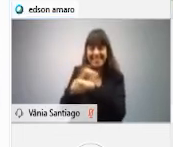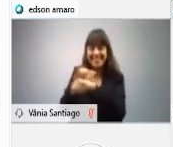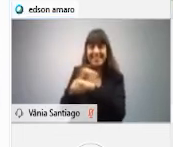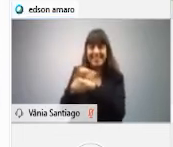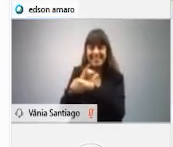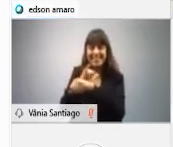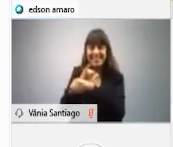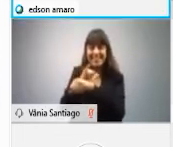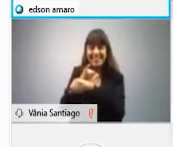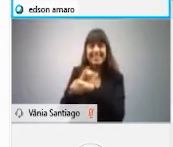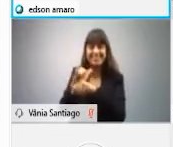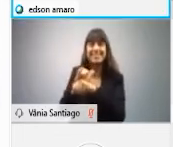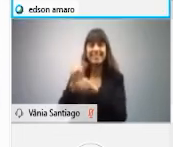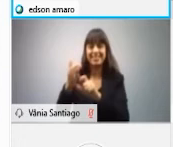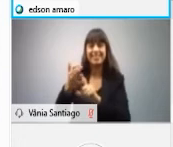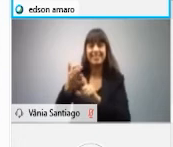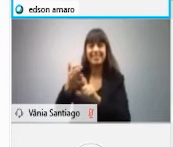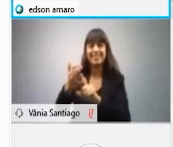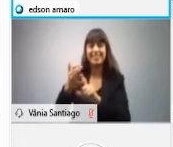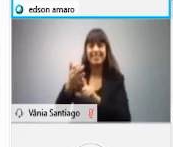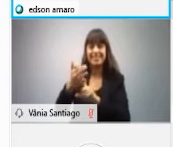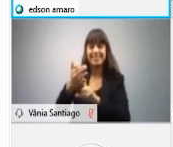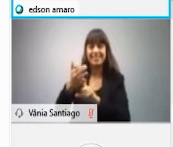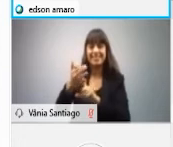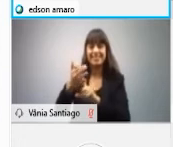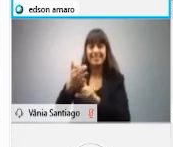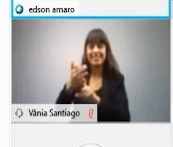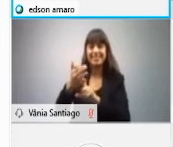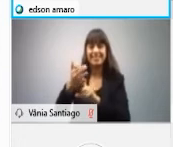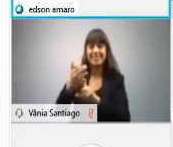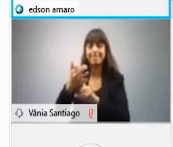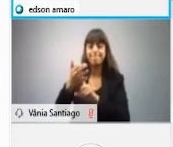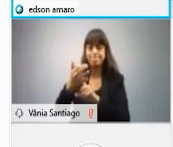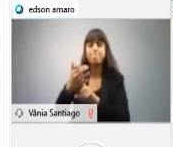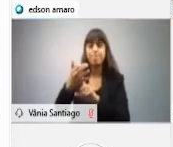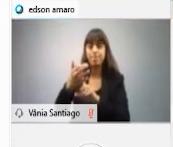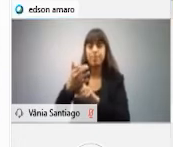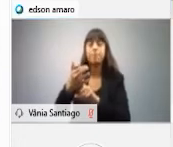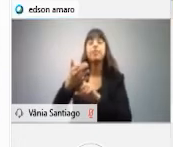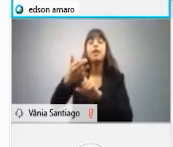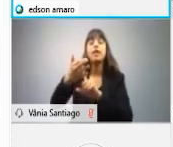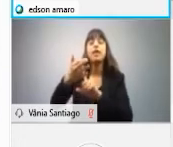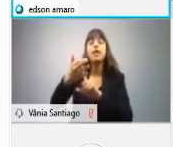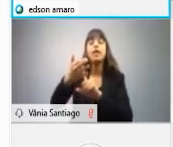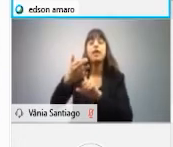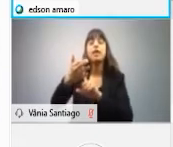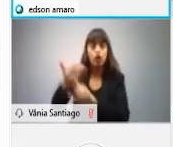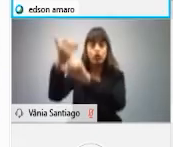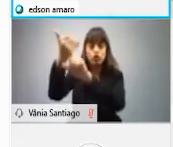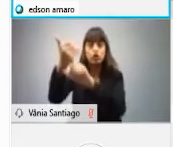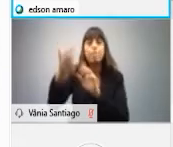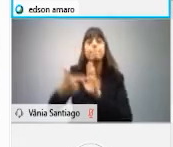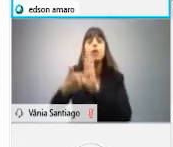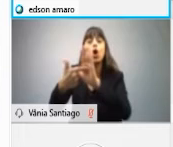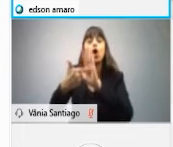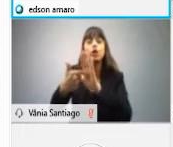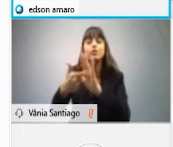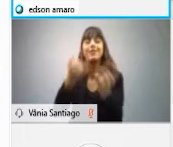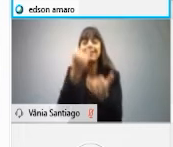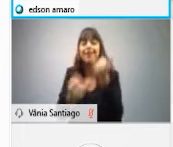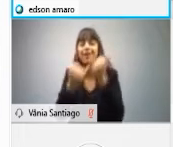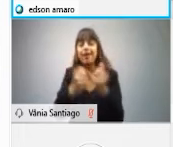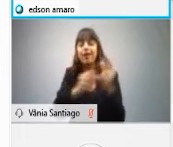né? Os problemas da nossa sociedade, né? Os preconceitos e tudo que a gente tem de dificuldade de gerar e processar informação hoje,